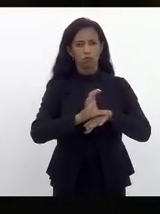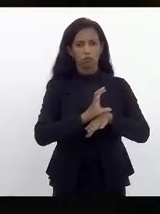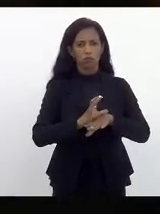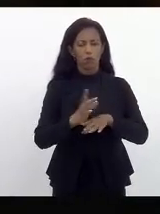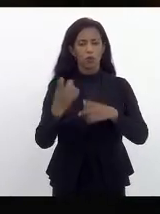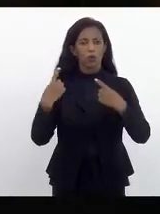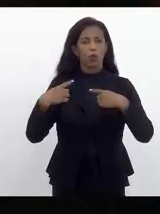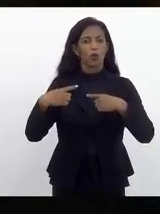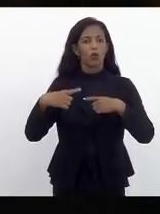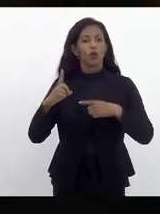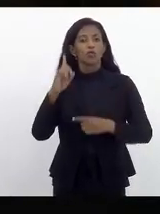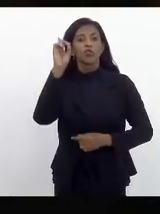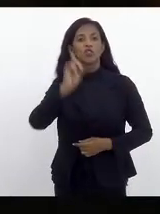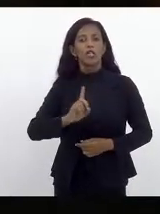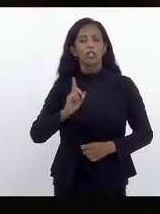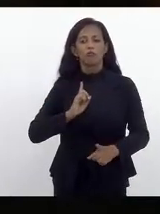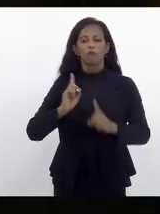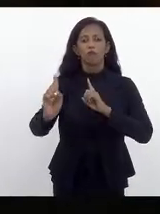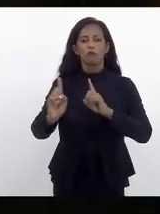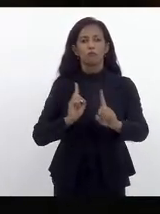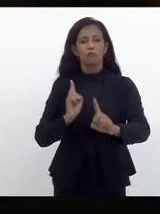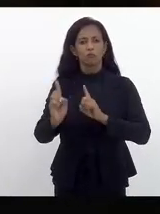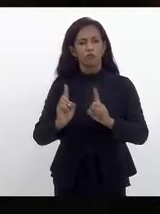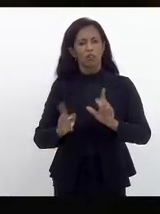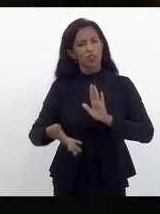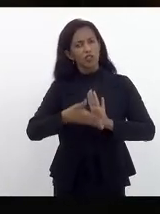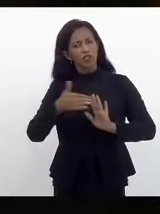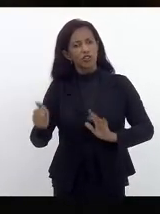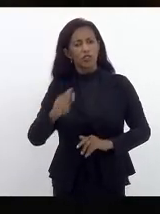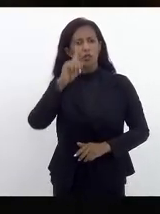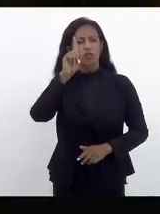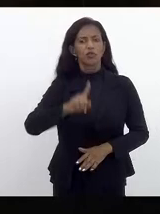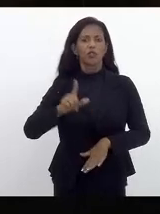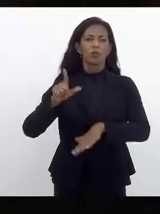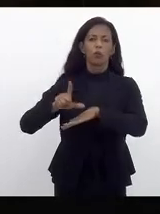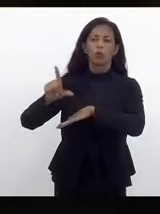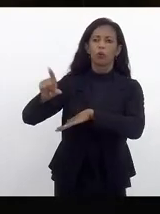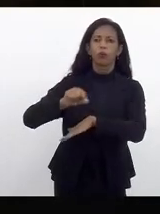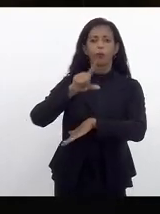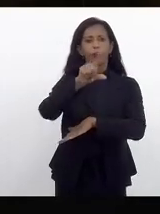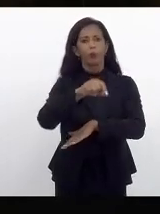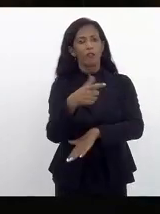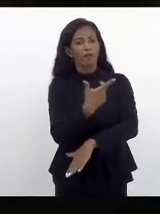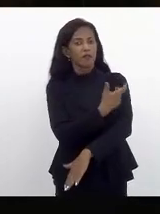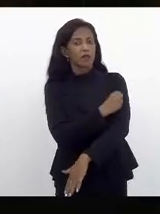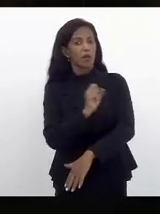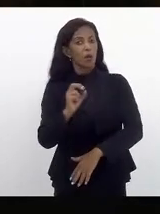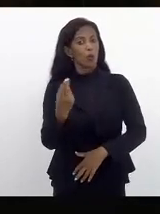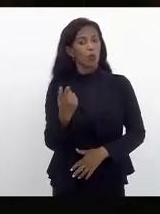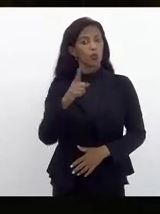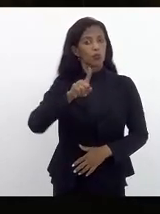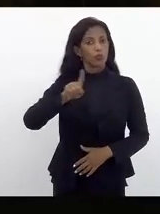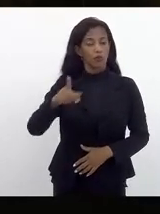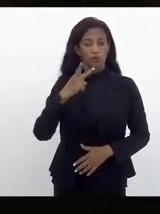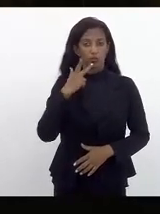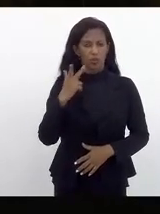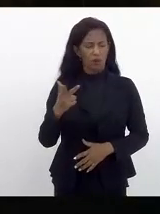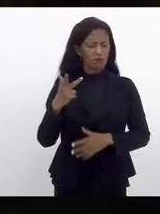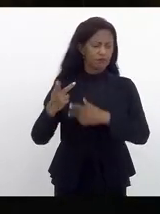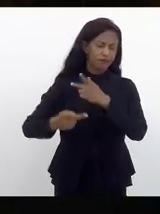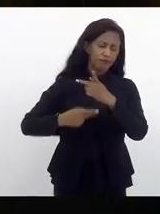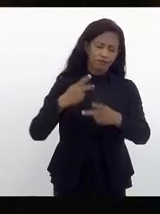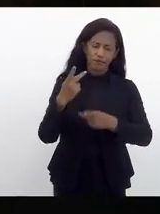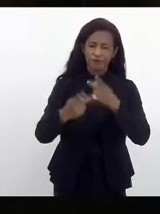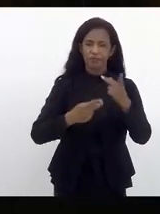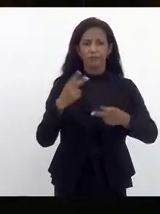nosso direito de ir e vir, tirando o nosso direito de escolha de se vacinar ou não. Já falei várias vezes sobre